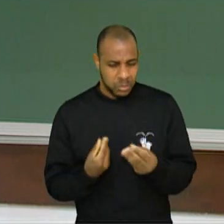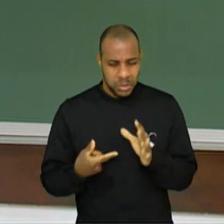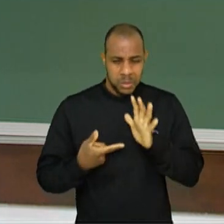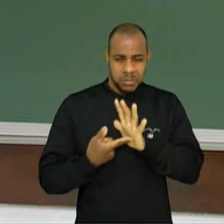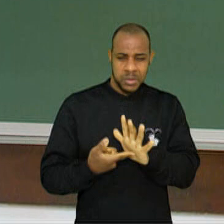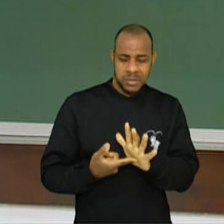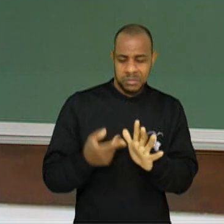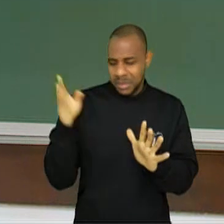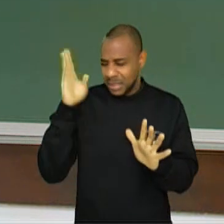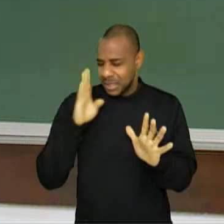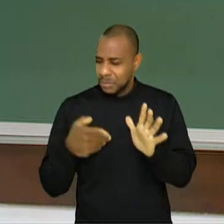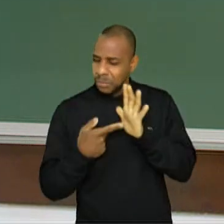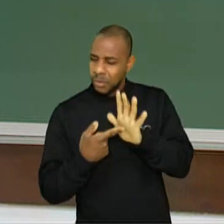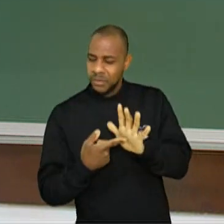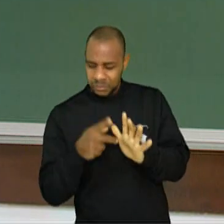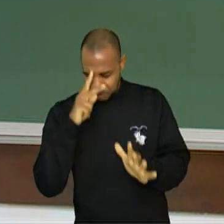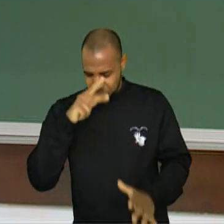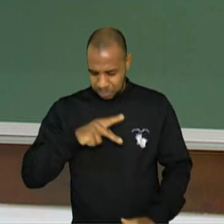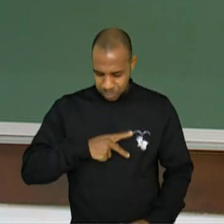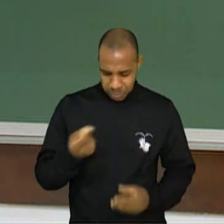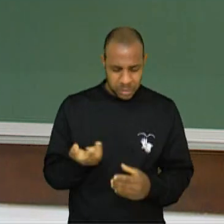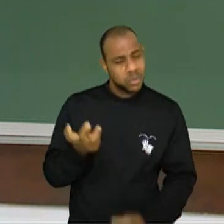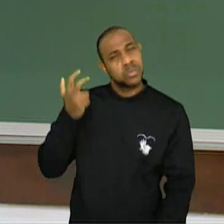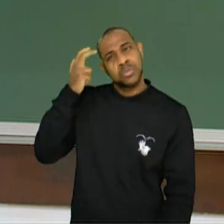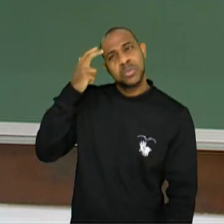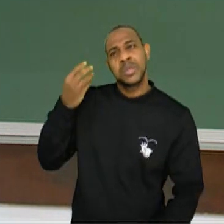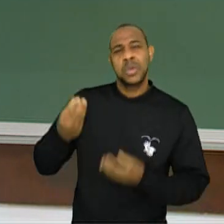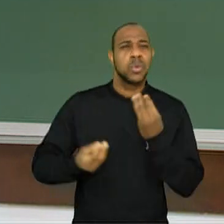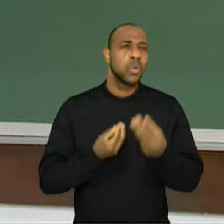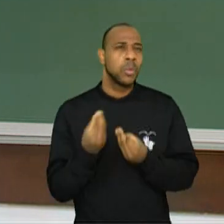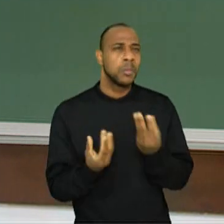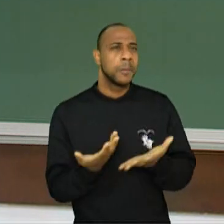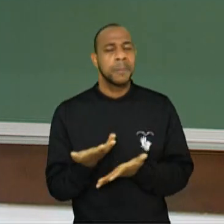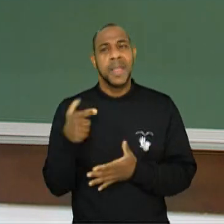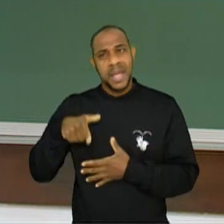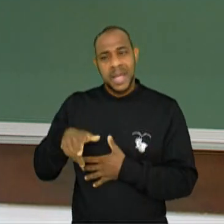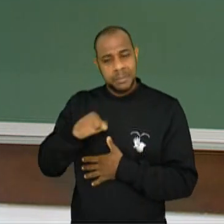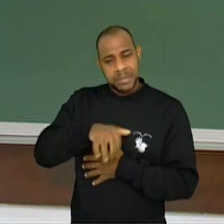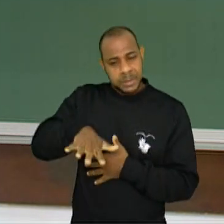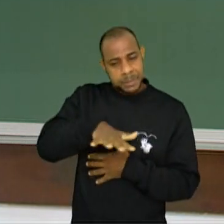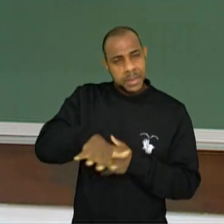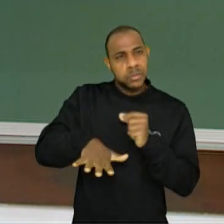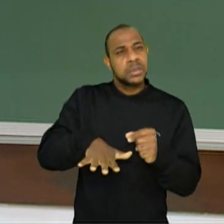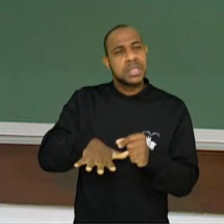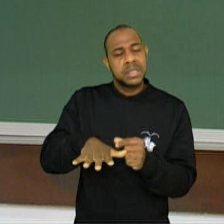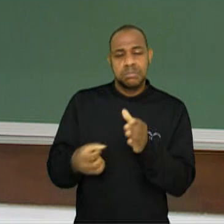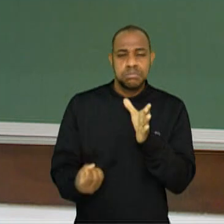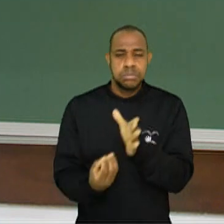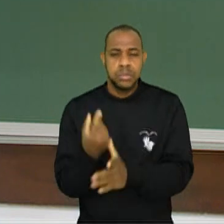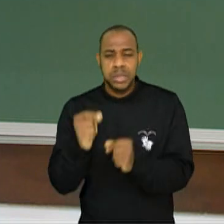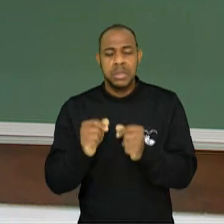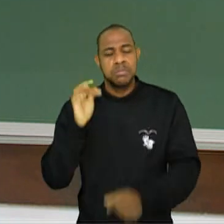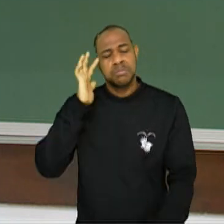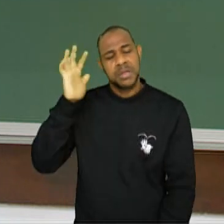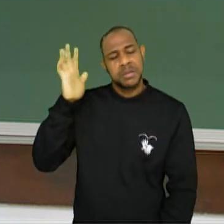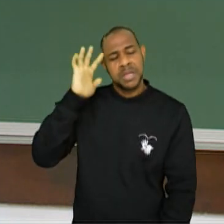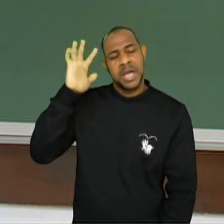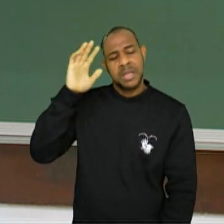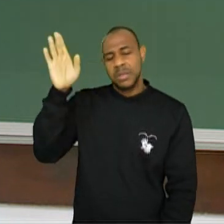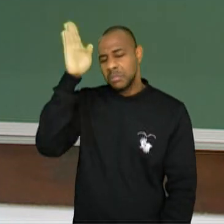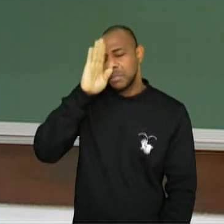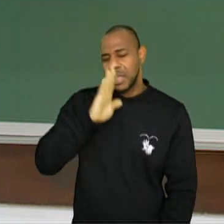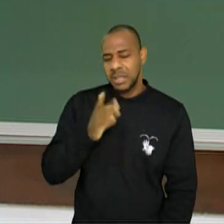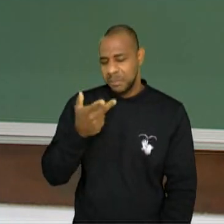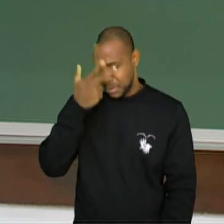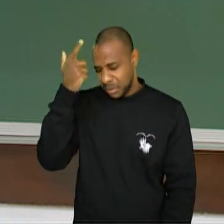representa simbolicamente a si, a nossa própria cultura e ao país. É desta época que se constituiu o imaginário do brasileiro como